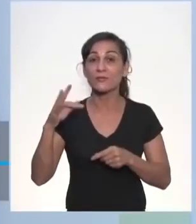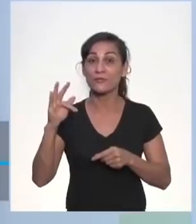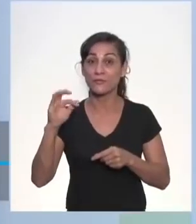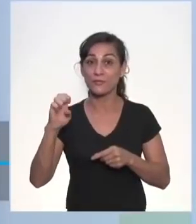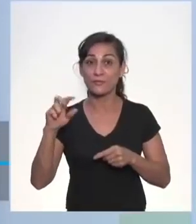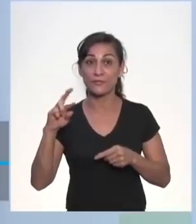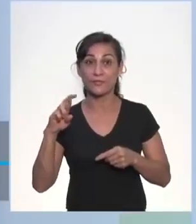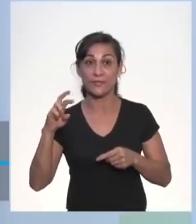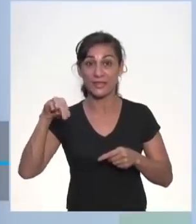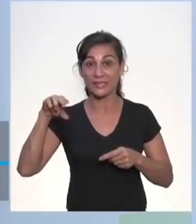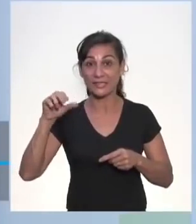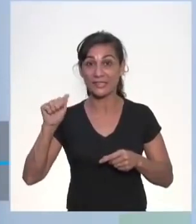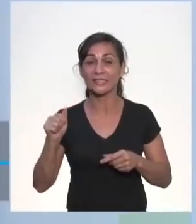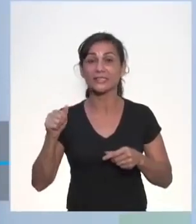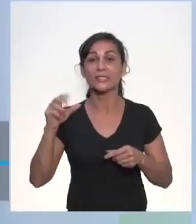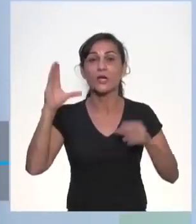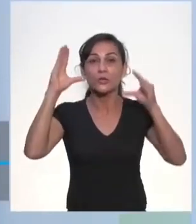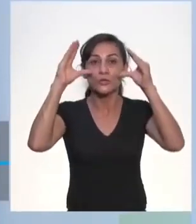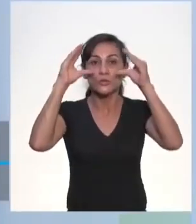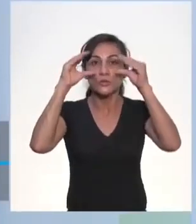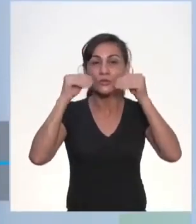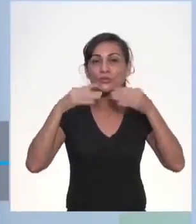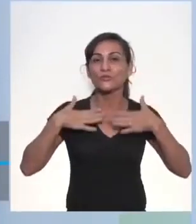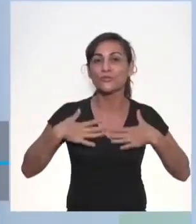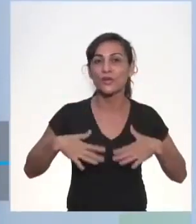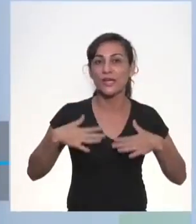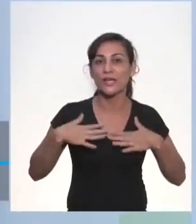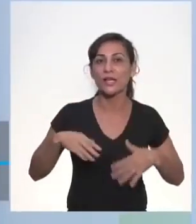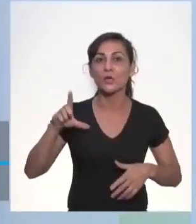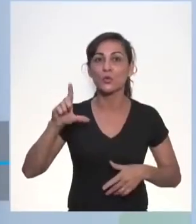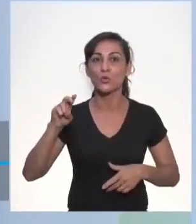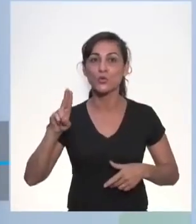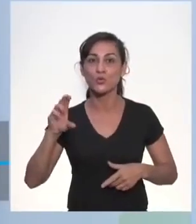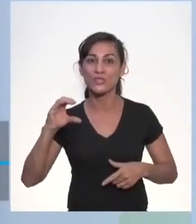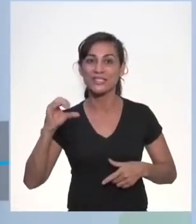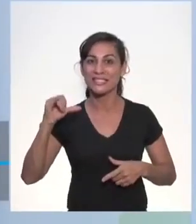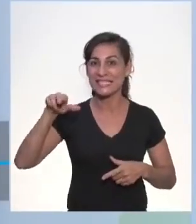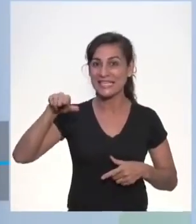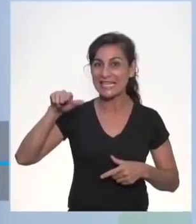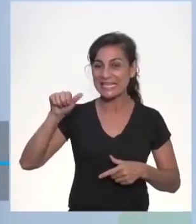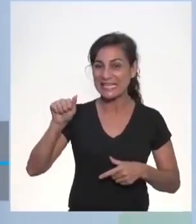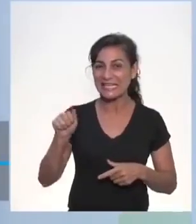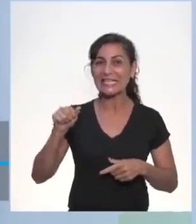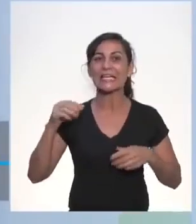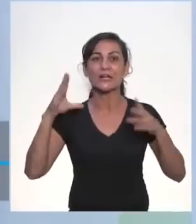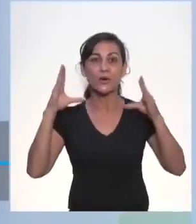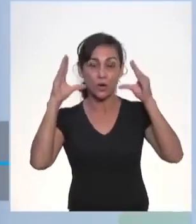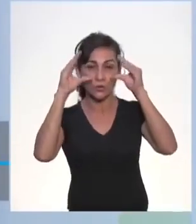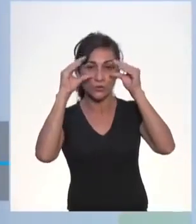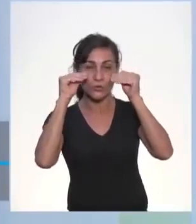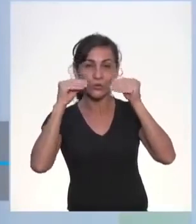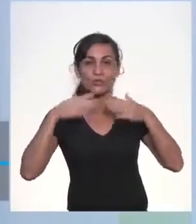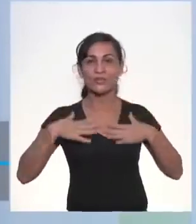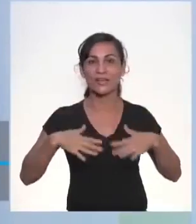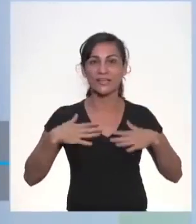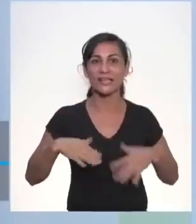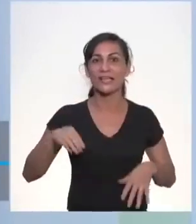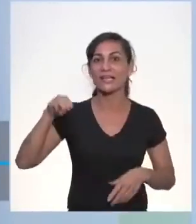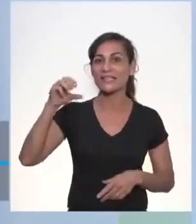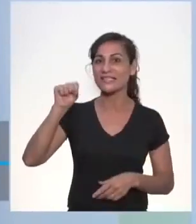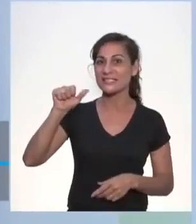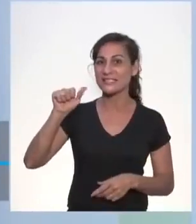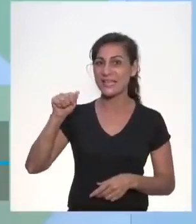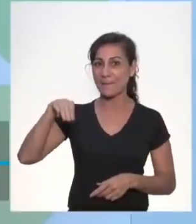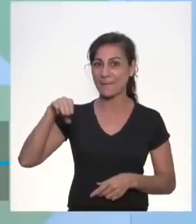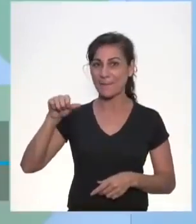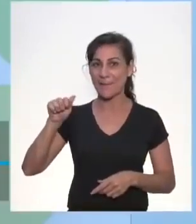noite fagueira? Proluciana, qual noite fagueira? Samara, qual noite fagueira? Muito bem. Eles